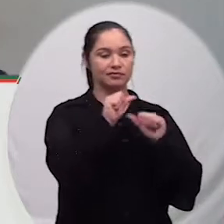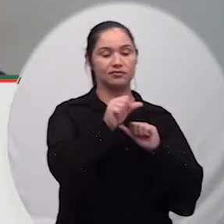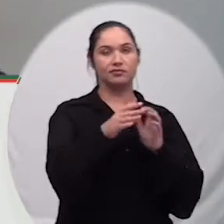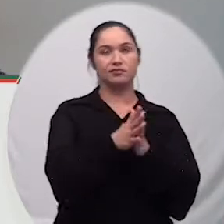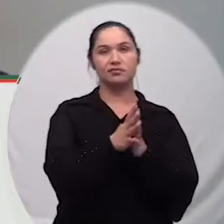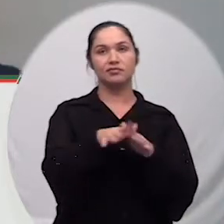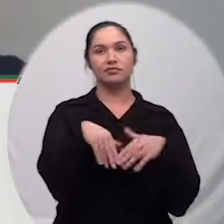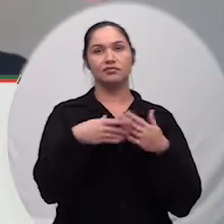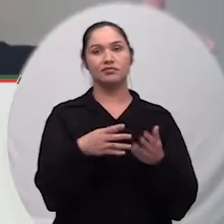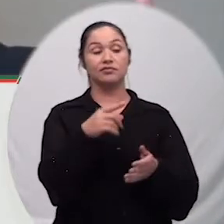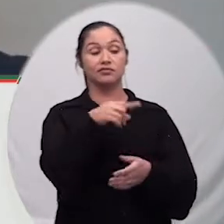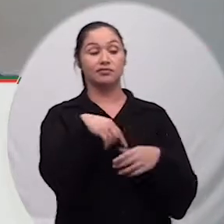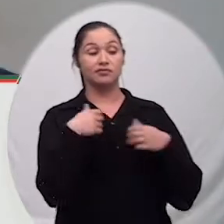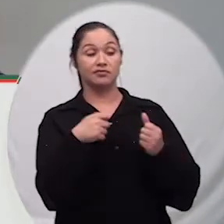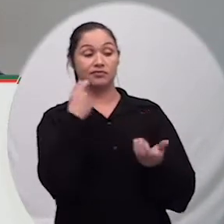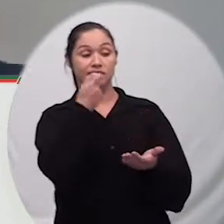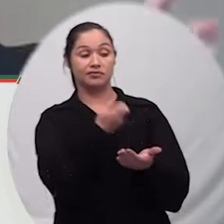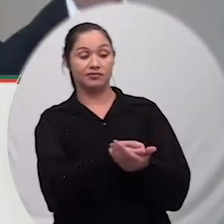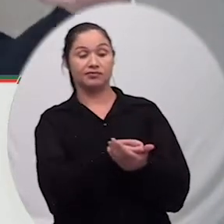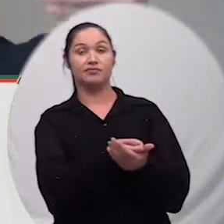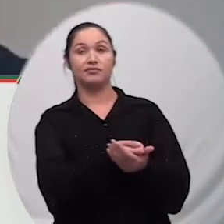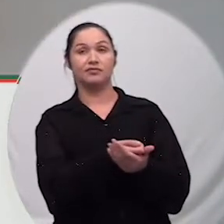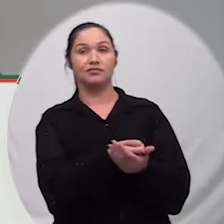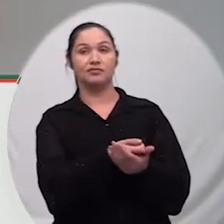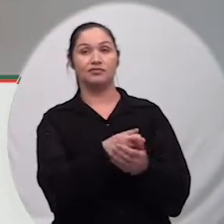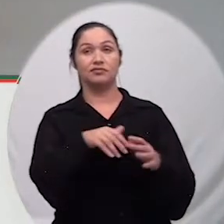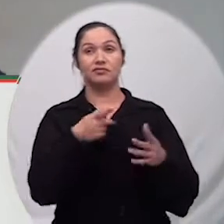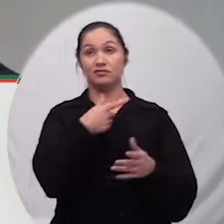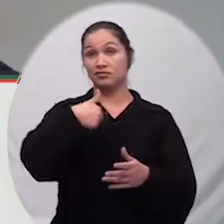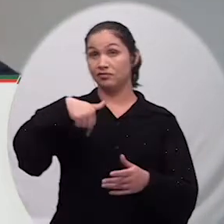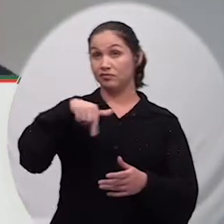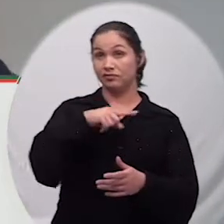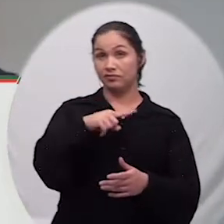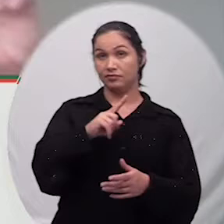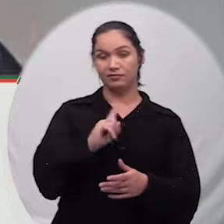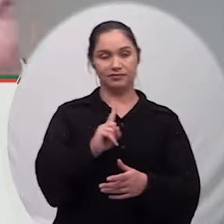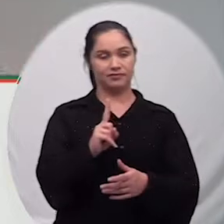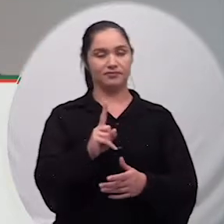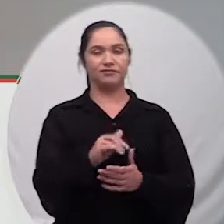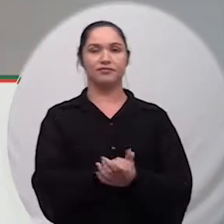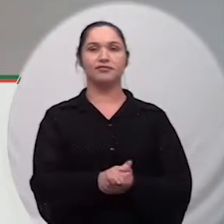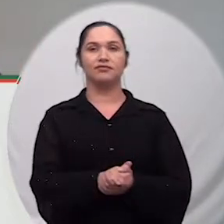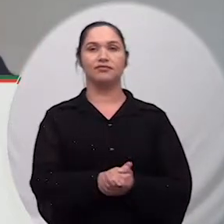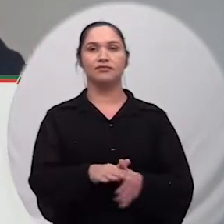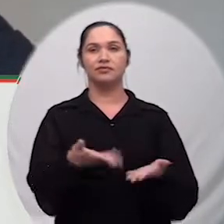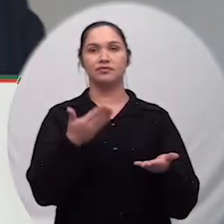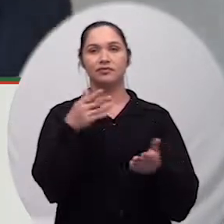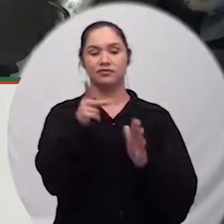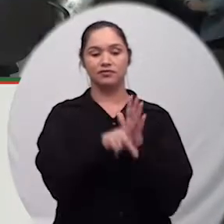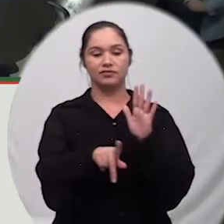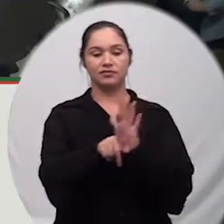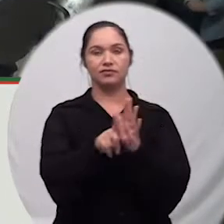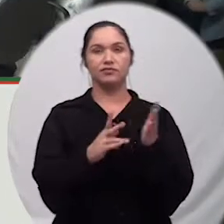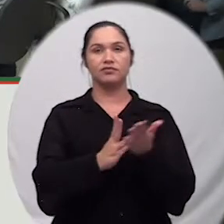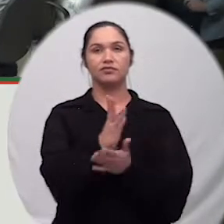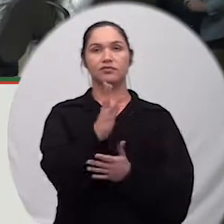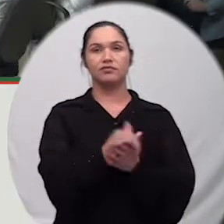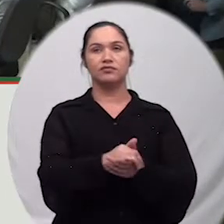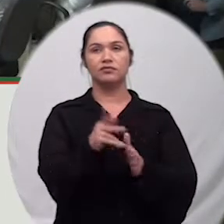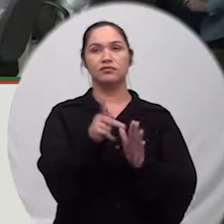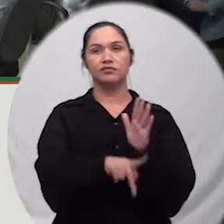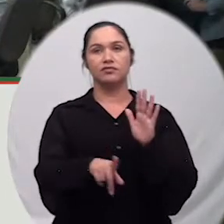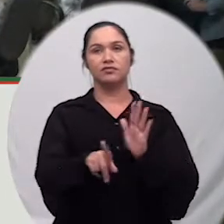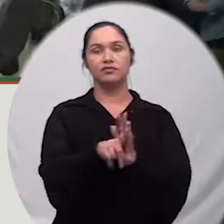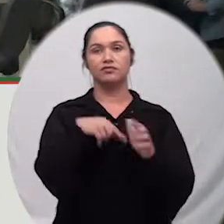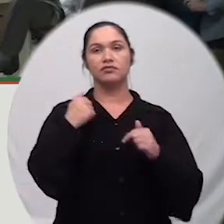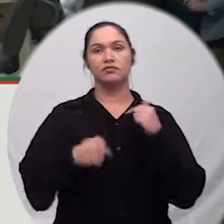Os cartórios vão ter que pagar eles pelo serviço, e não nós duas vezes. Muito obrigado. Peço a aprovação desse projeto. Projeto